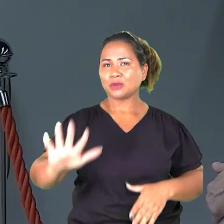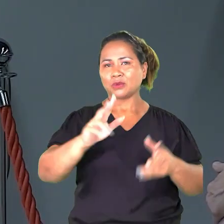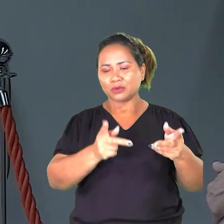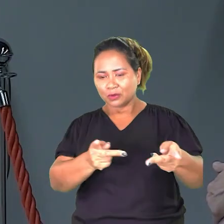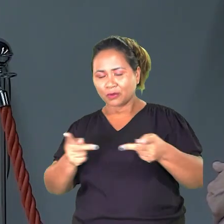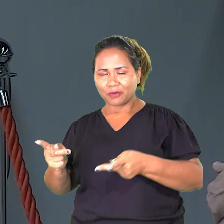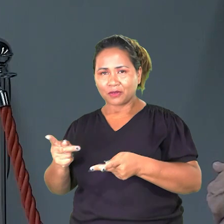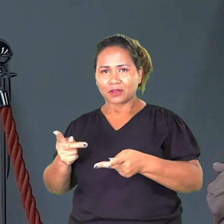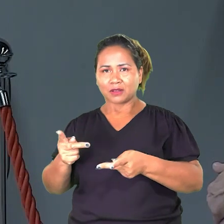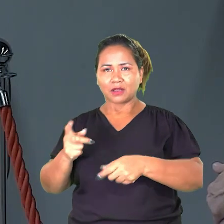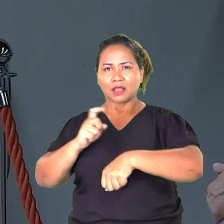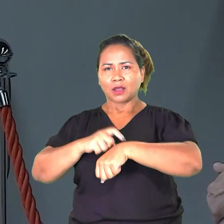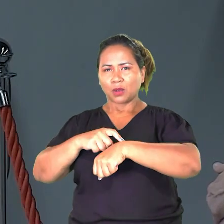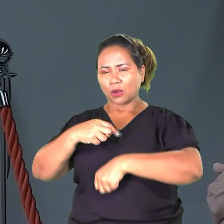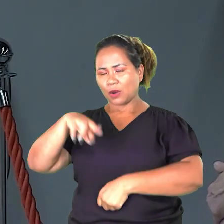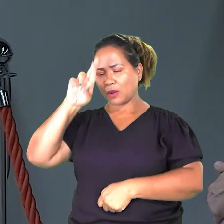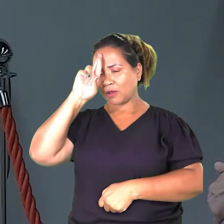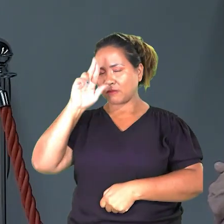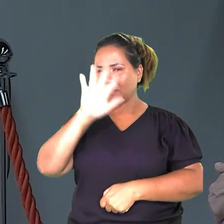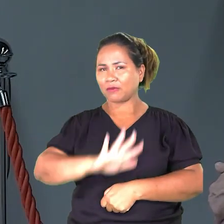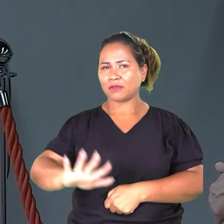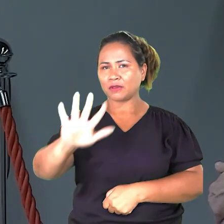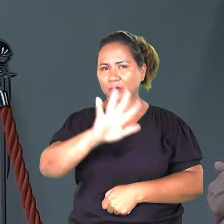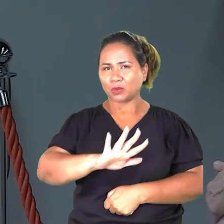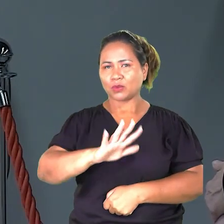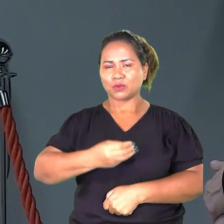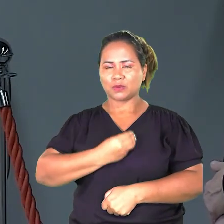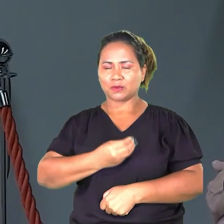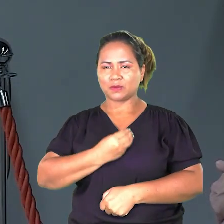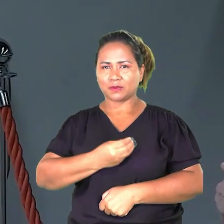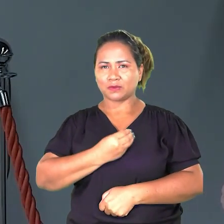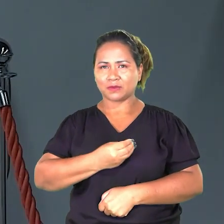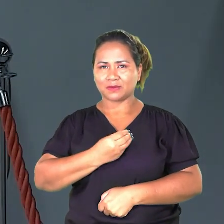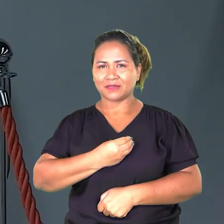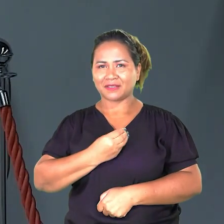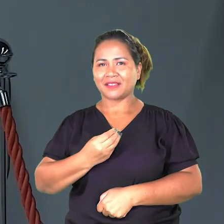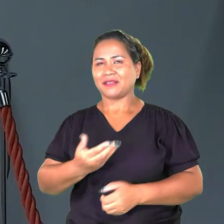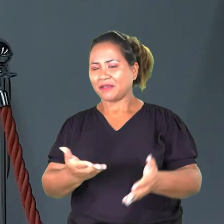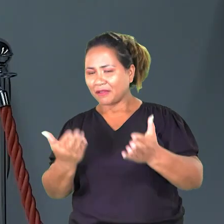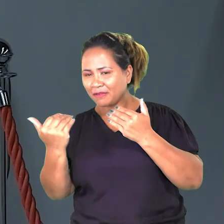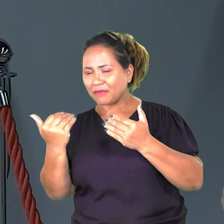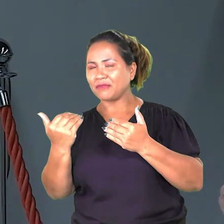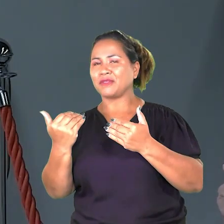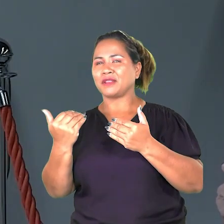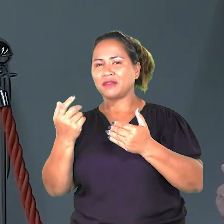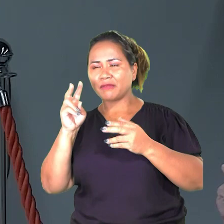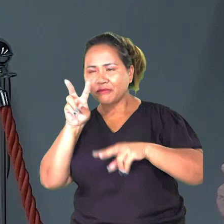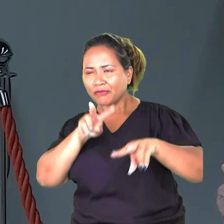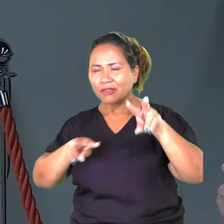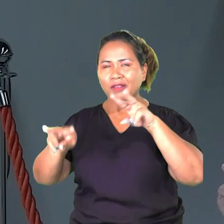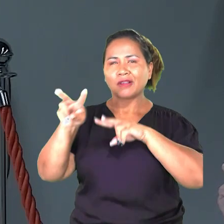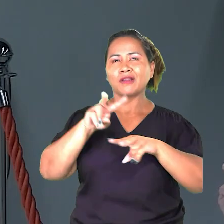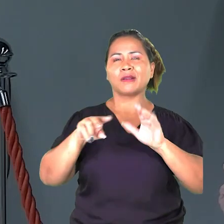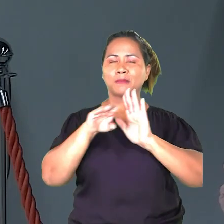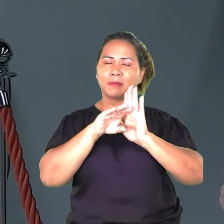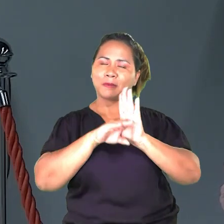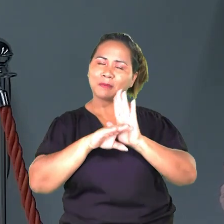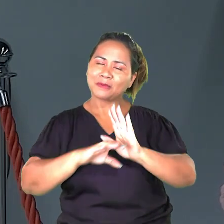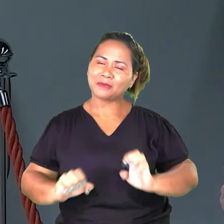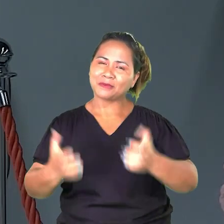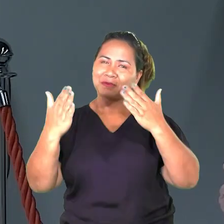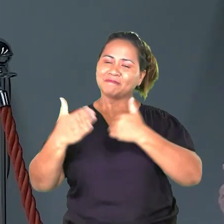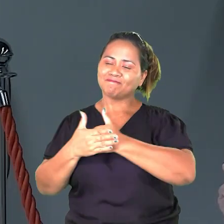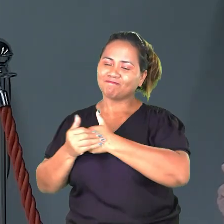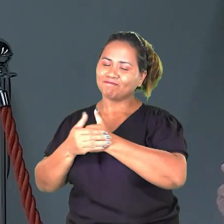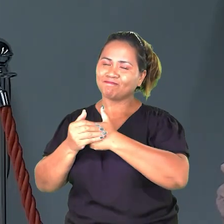para visitação e, ao meio-dia, convidamos a todas e a todos os presentes a prestigiarem a programação festiva